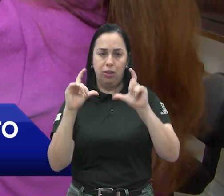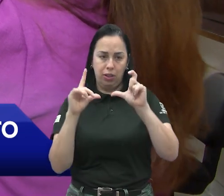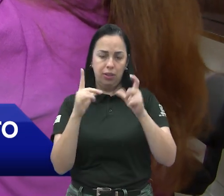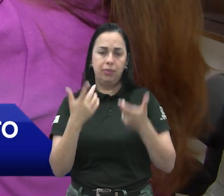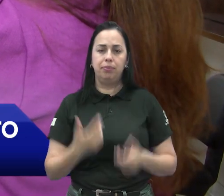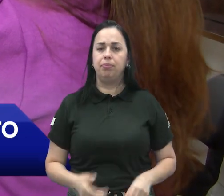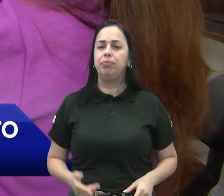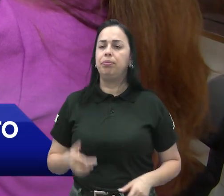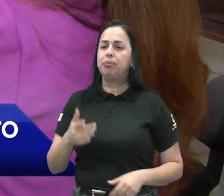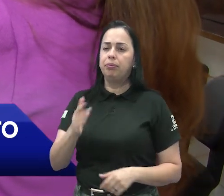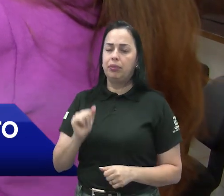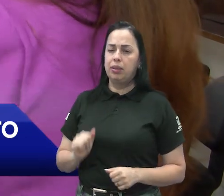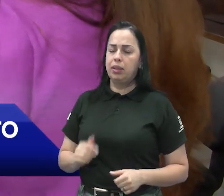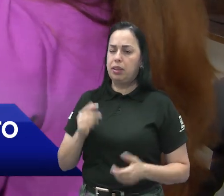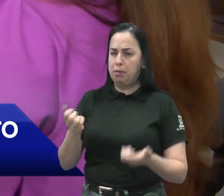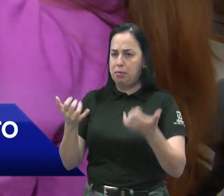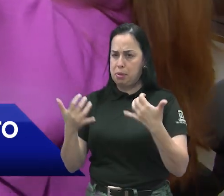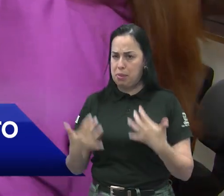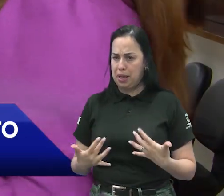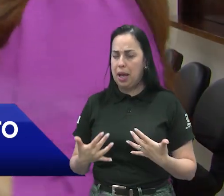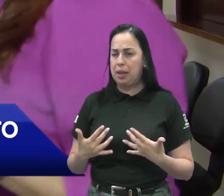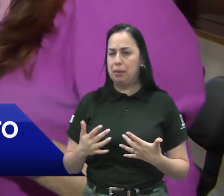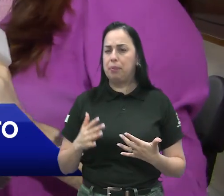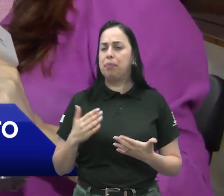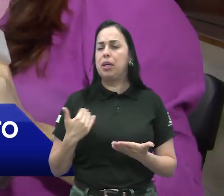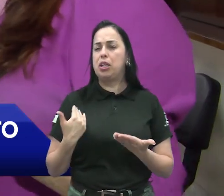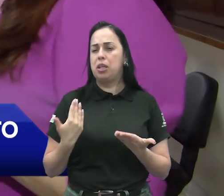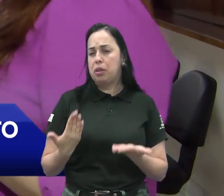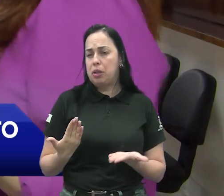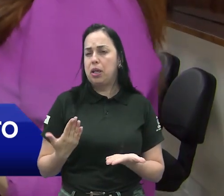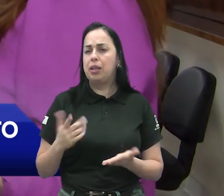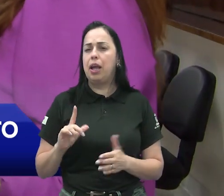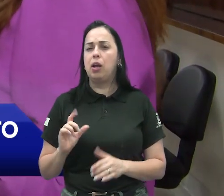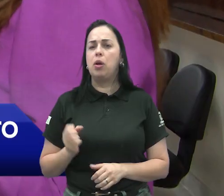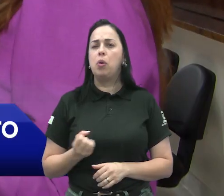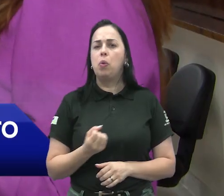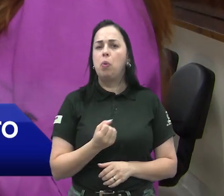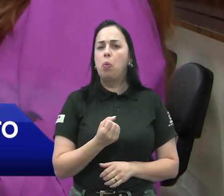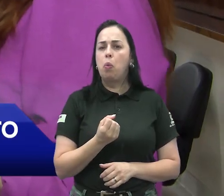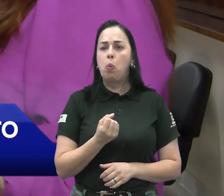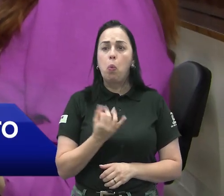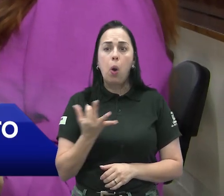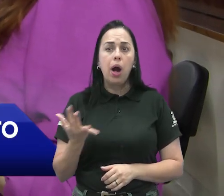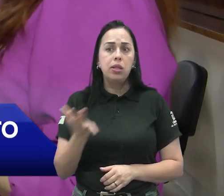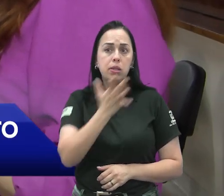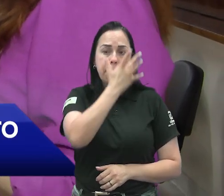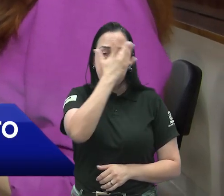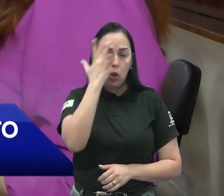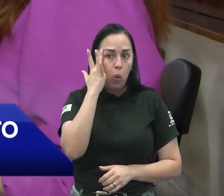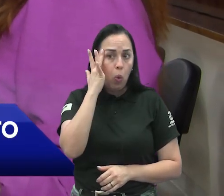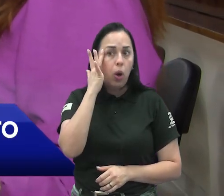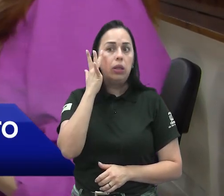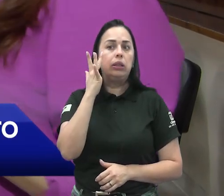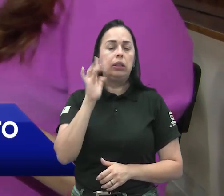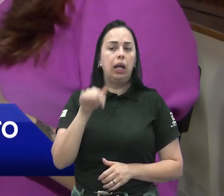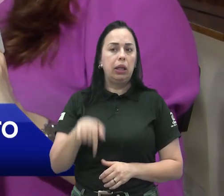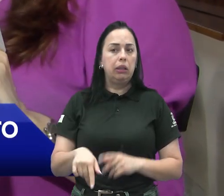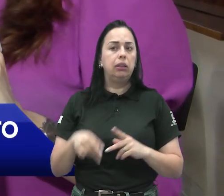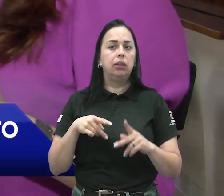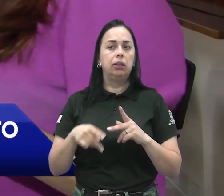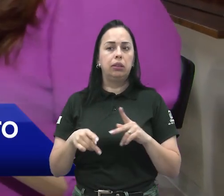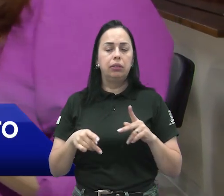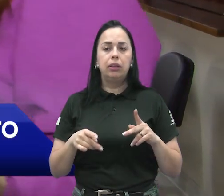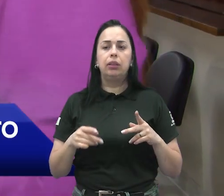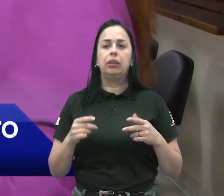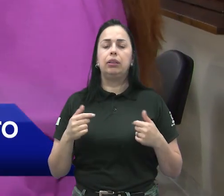foto, tudo aqui no cartório. Agora, Felipe, você estava me contando aqui antes da gente começar, né, que tem um número aí grande, né, de pessoas em São